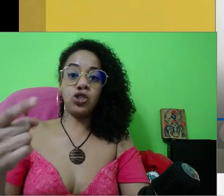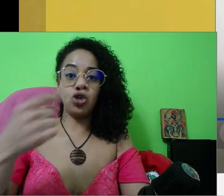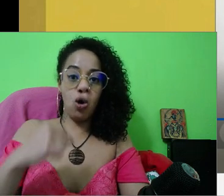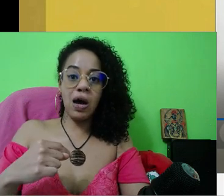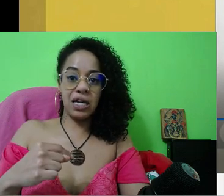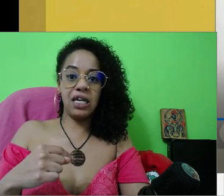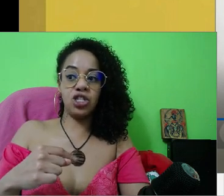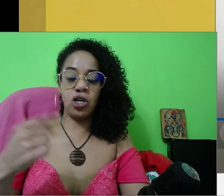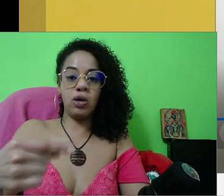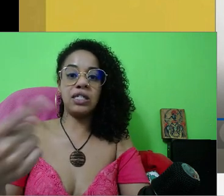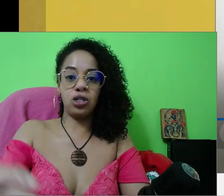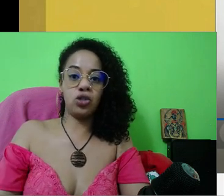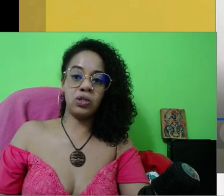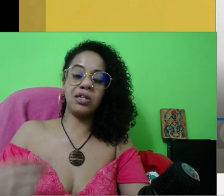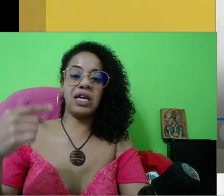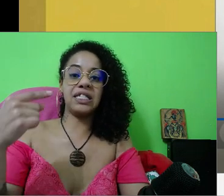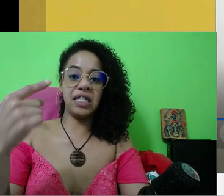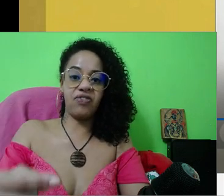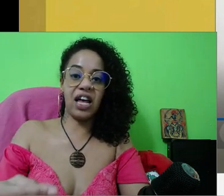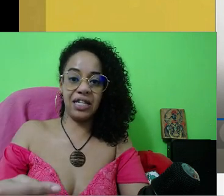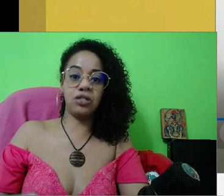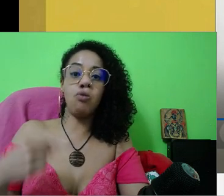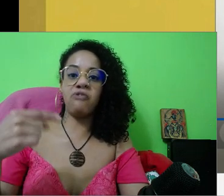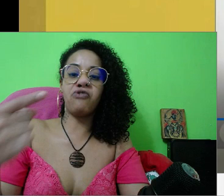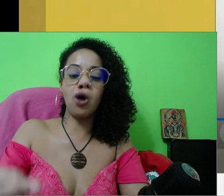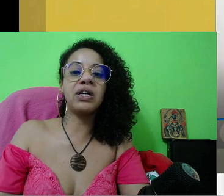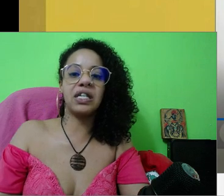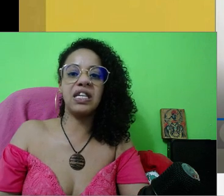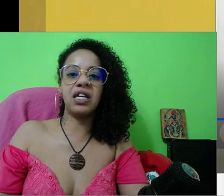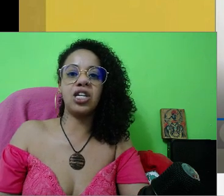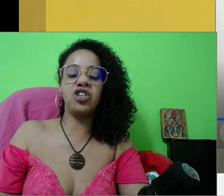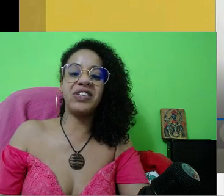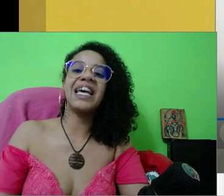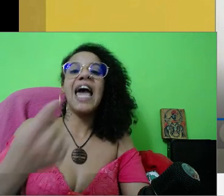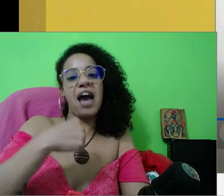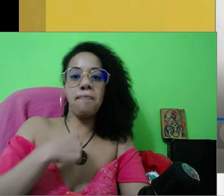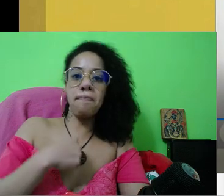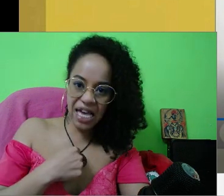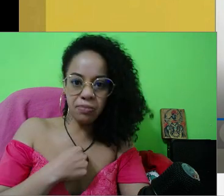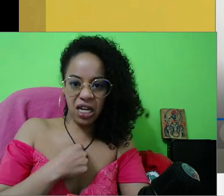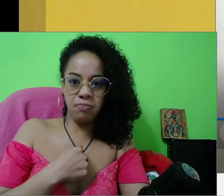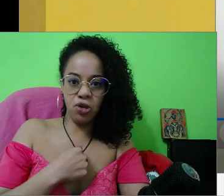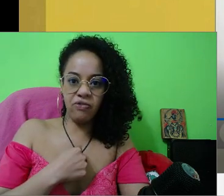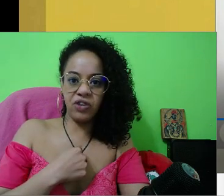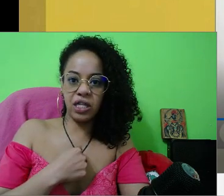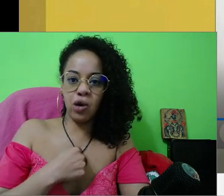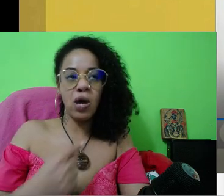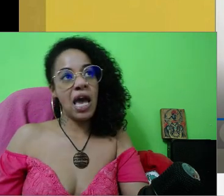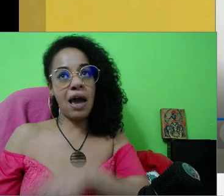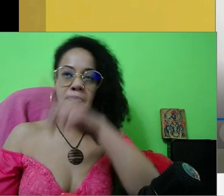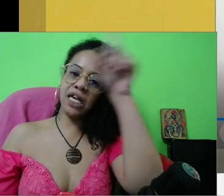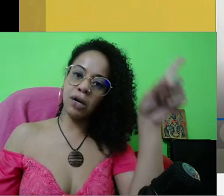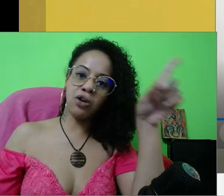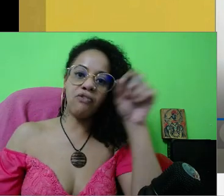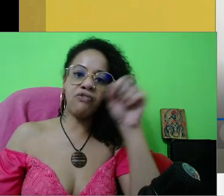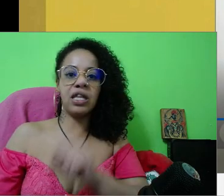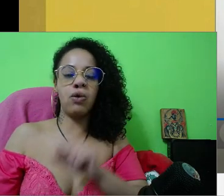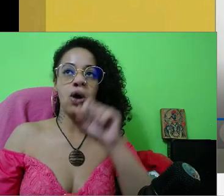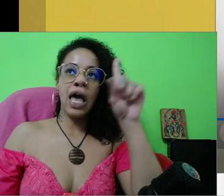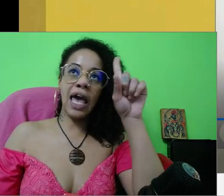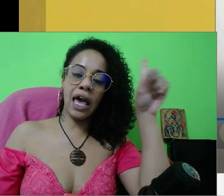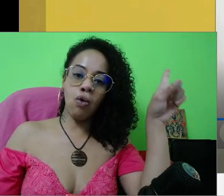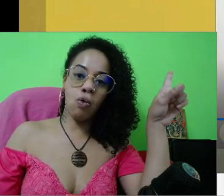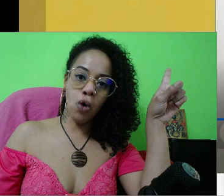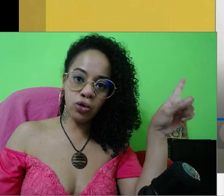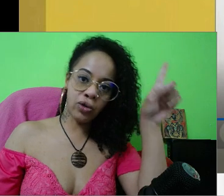a pessoa que gerou essa discussão e essas falas homofóbicas recreativas é a mesma que me ofendeu é a mesma que